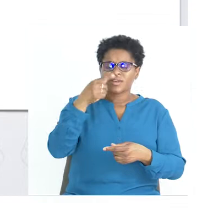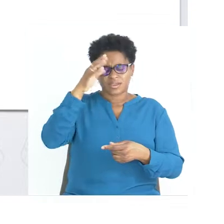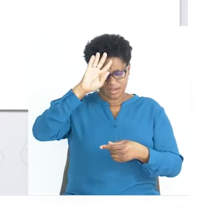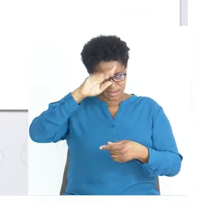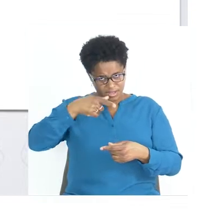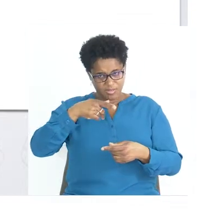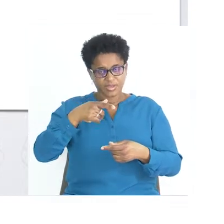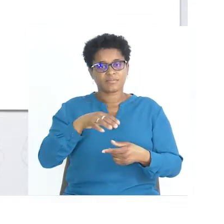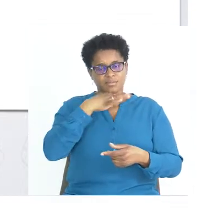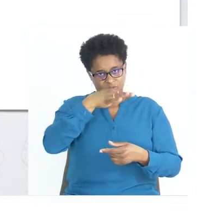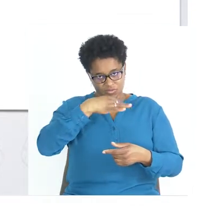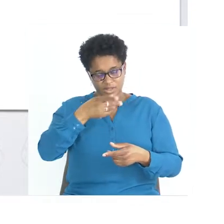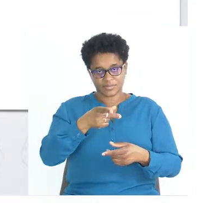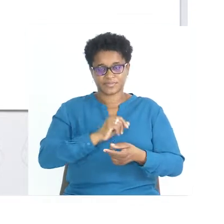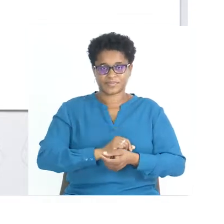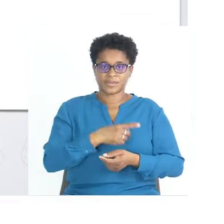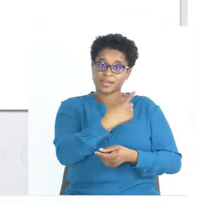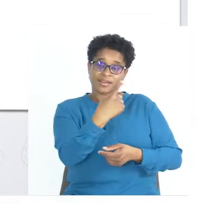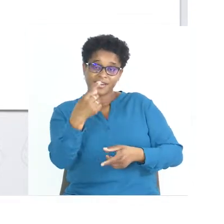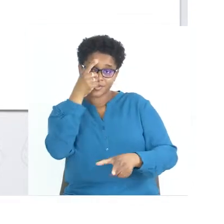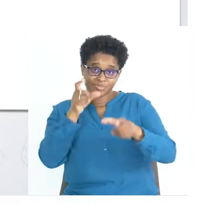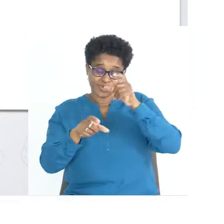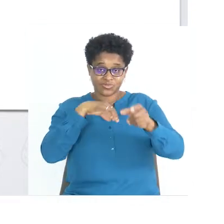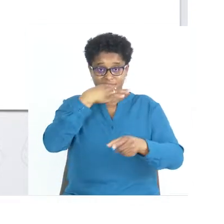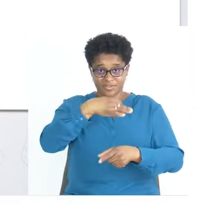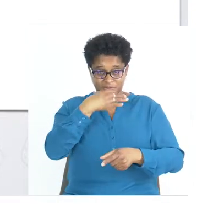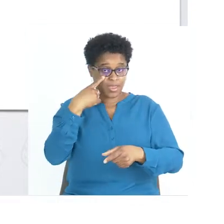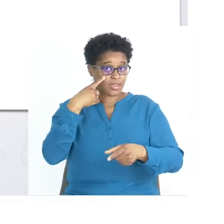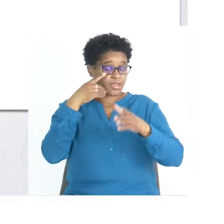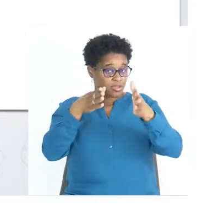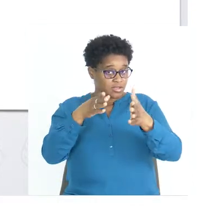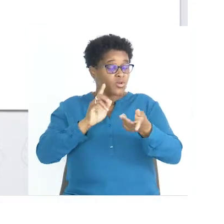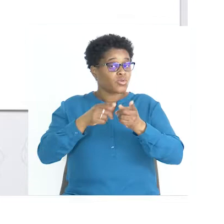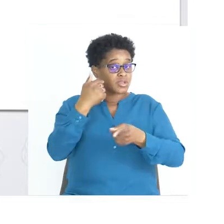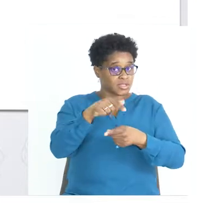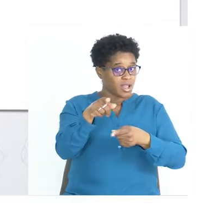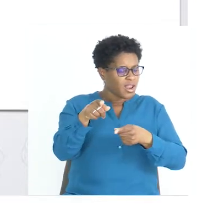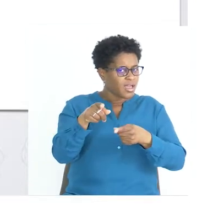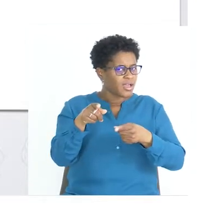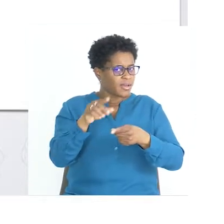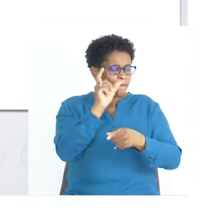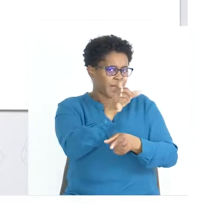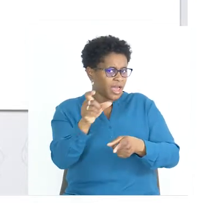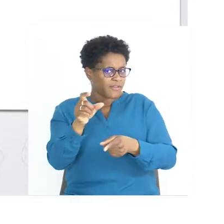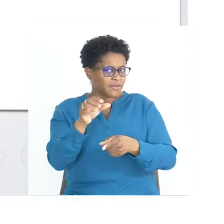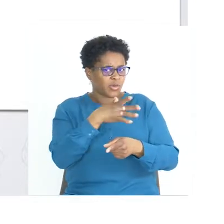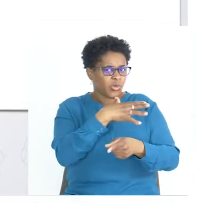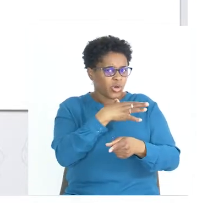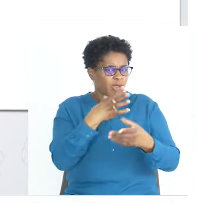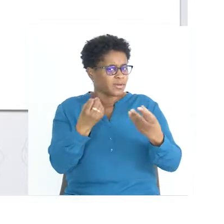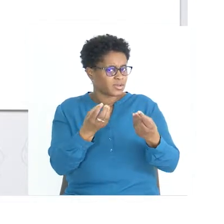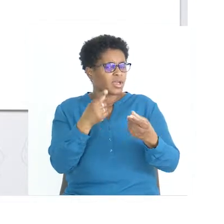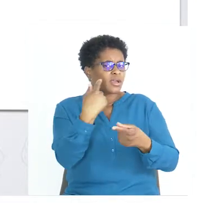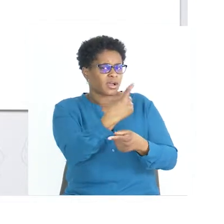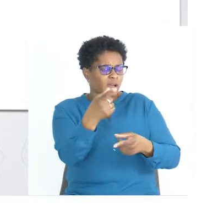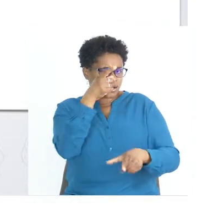ter que ter em conta para o seu uso. Cada falante, atenção naquilo que está lá mais colorido, cada